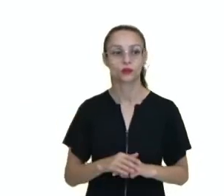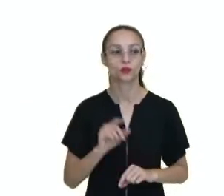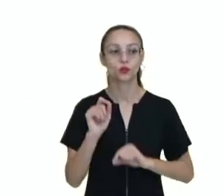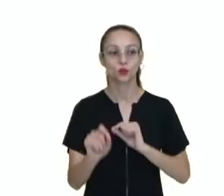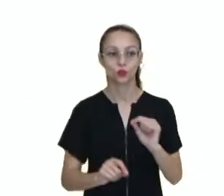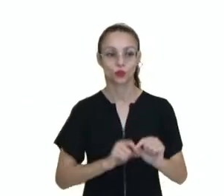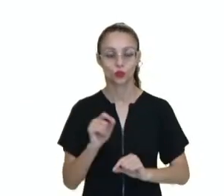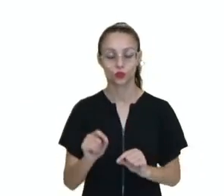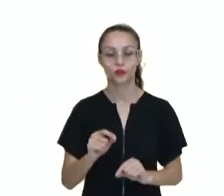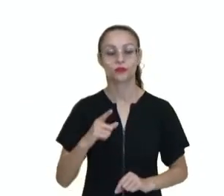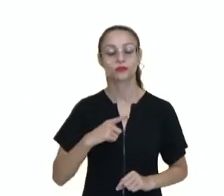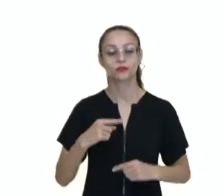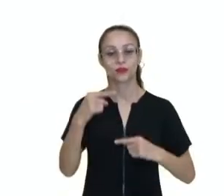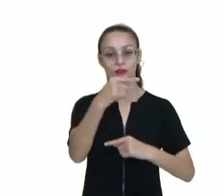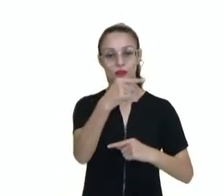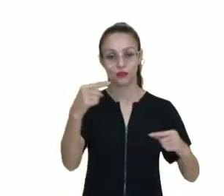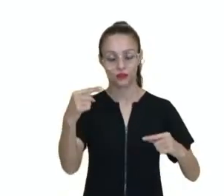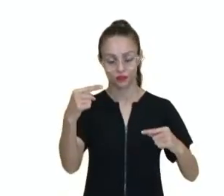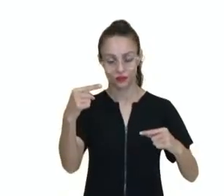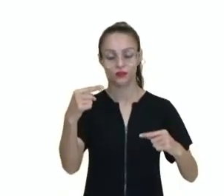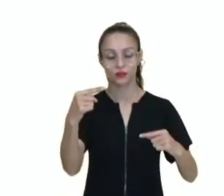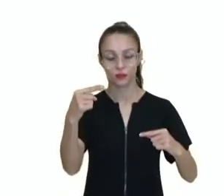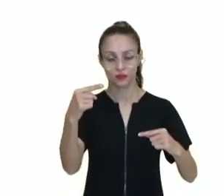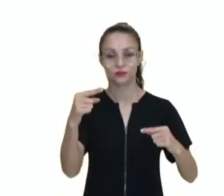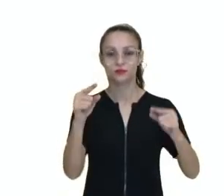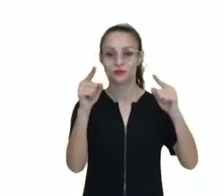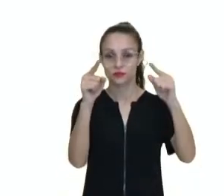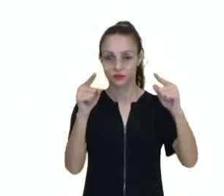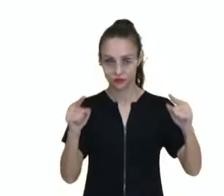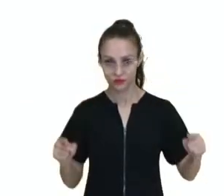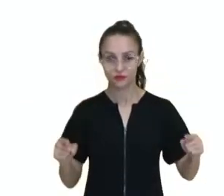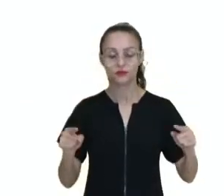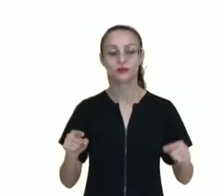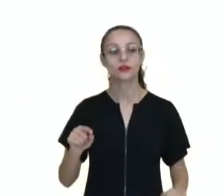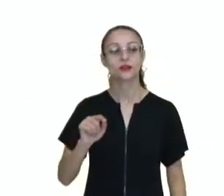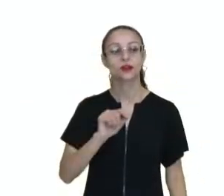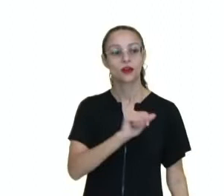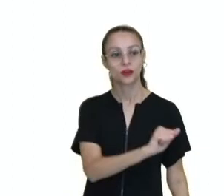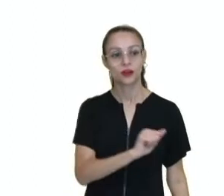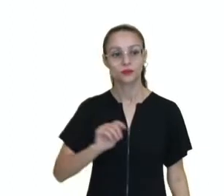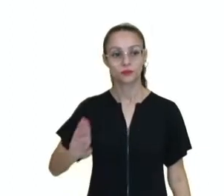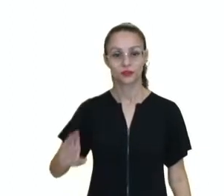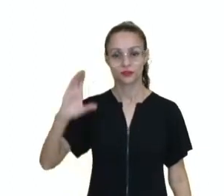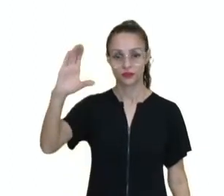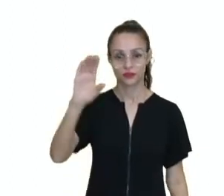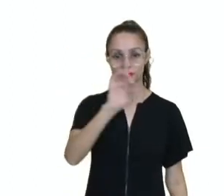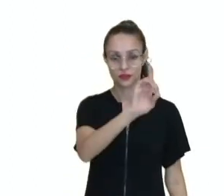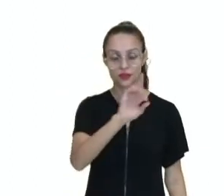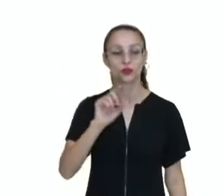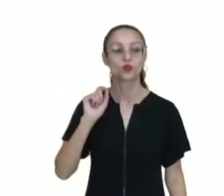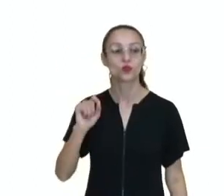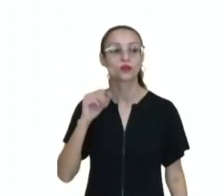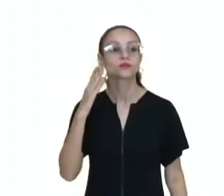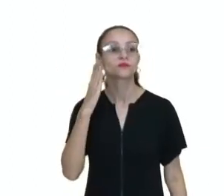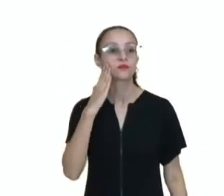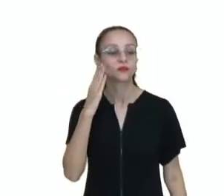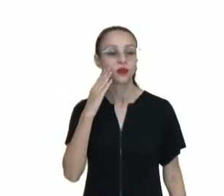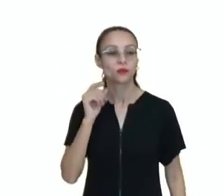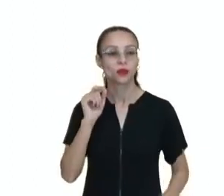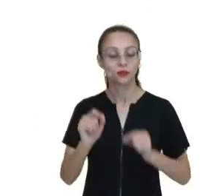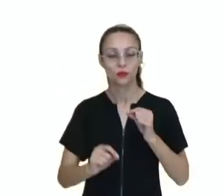e nós temos um trapézio ABC e de Ok e nós sabemos ainda